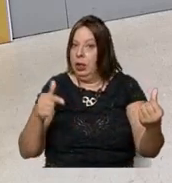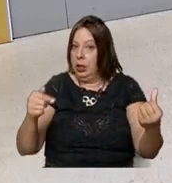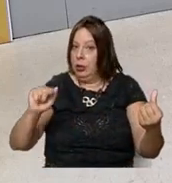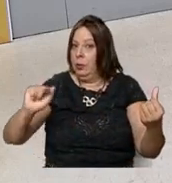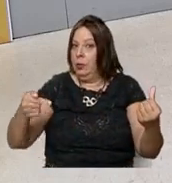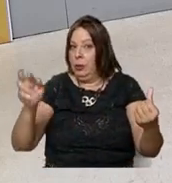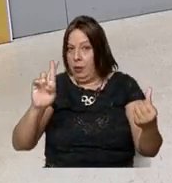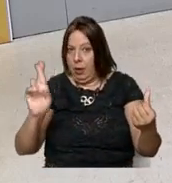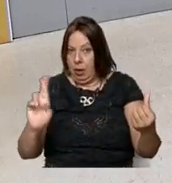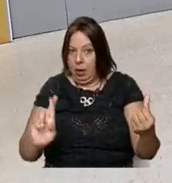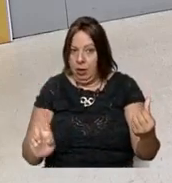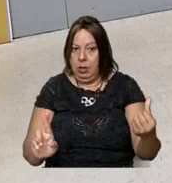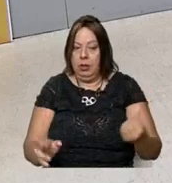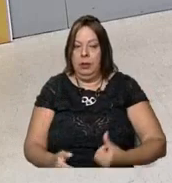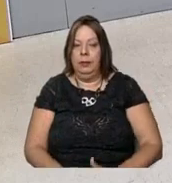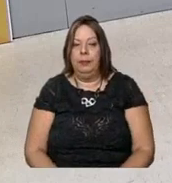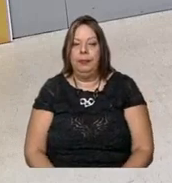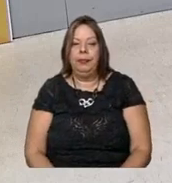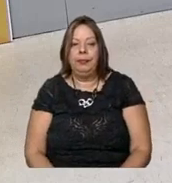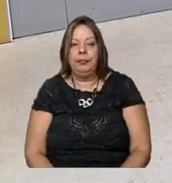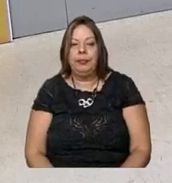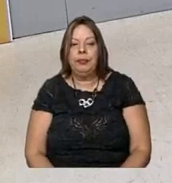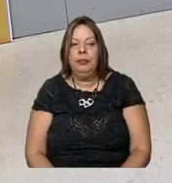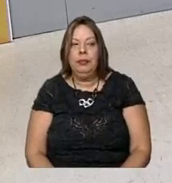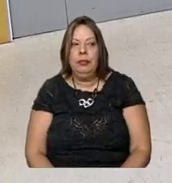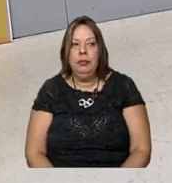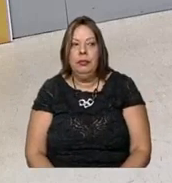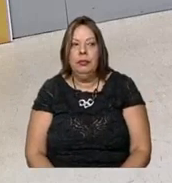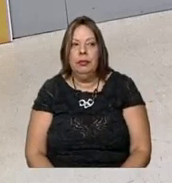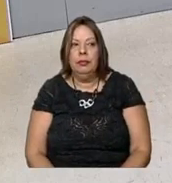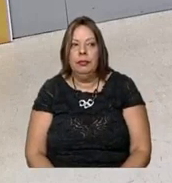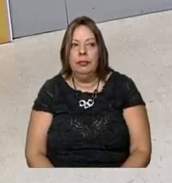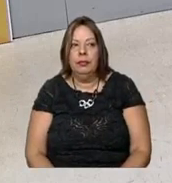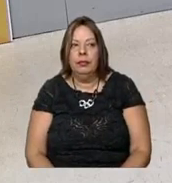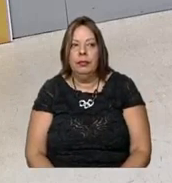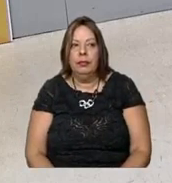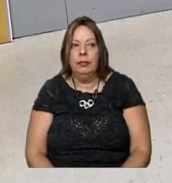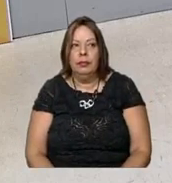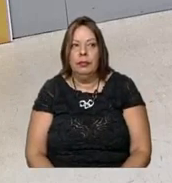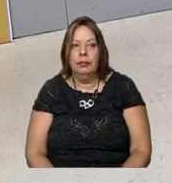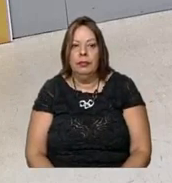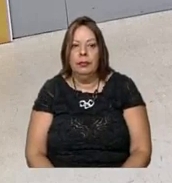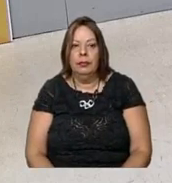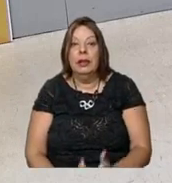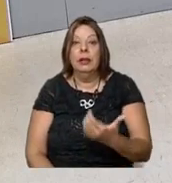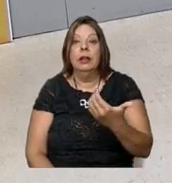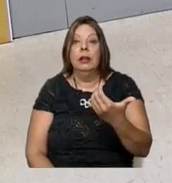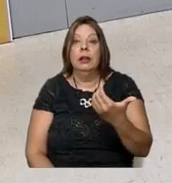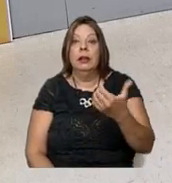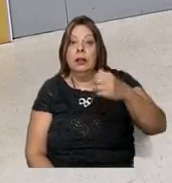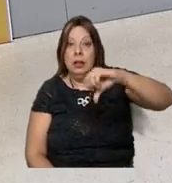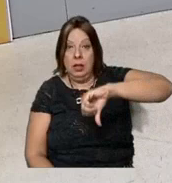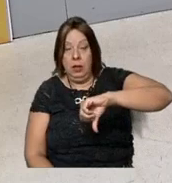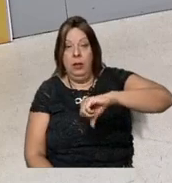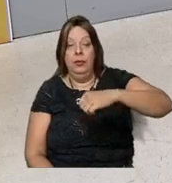no terceiro prêmio. Eita, será agora, Júnior? Será agora com